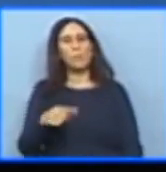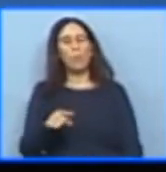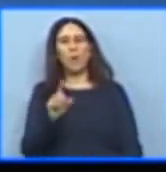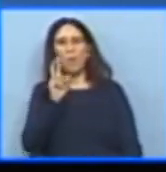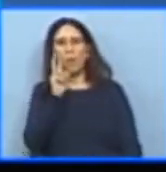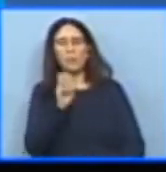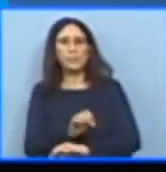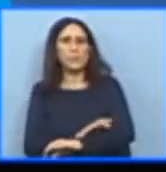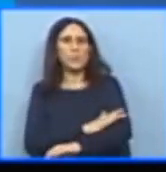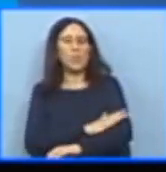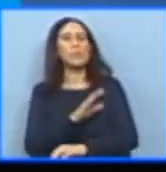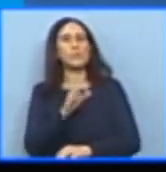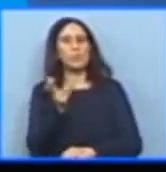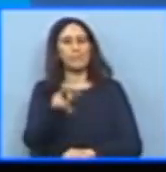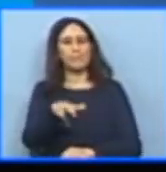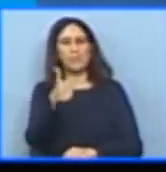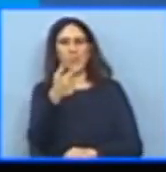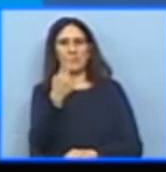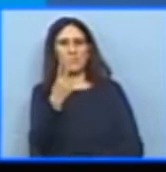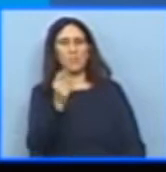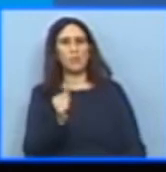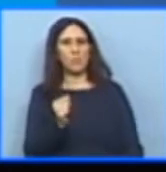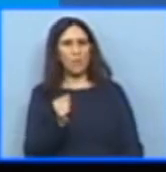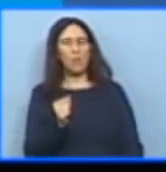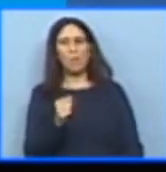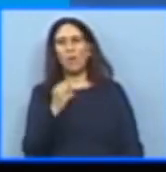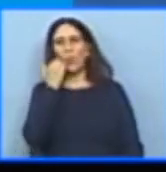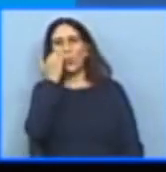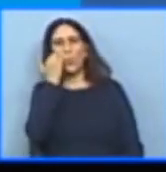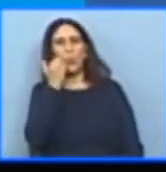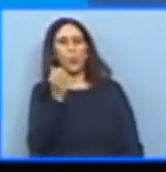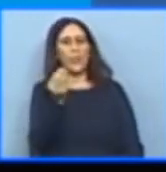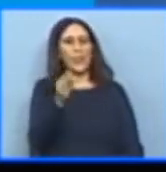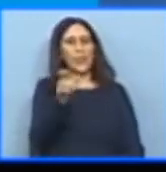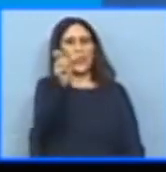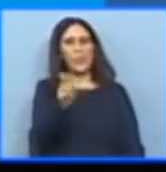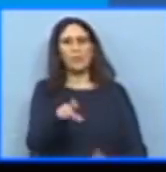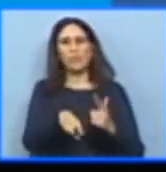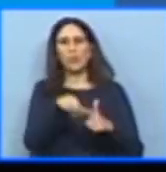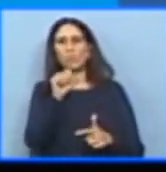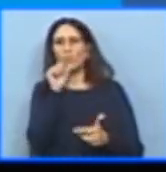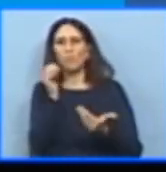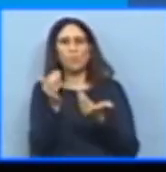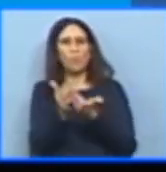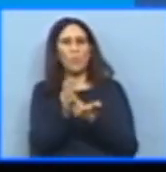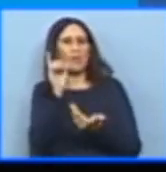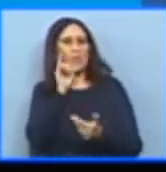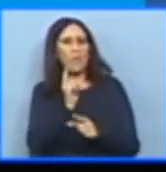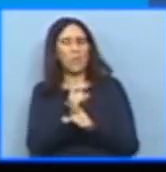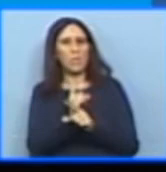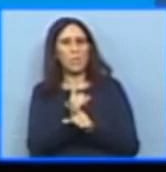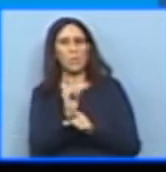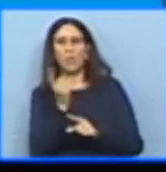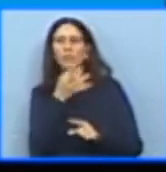impressionados quando aparece uma televisão uma grande fatalidade uma criança refugiada correu na que o dia todos nós